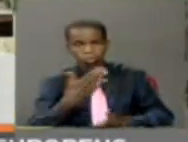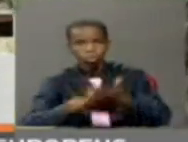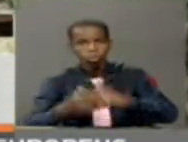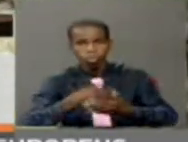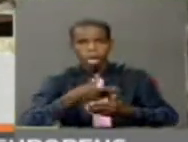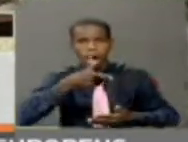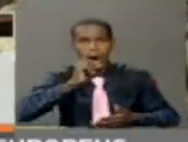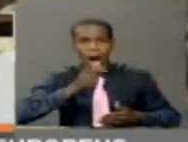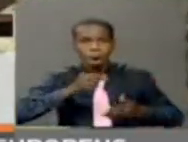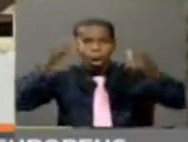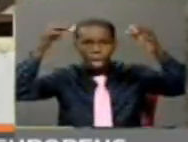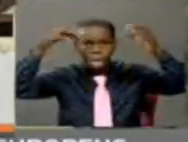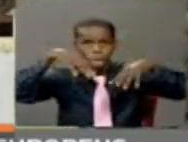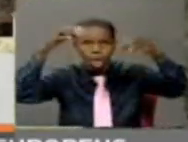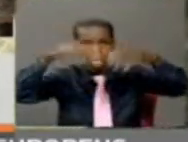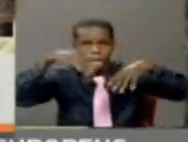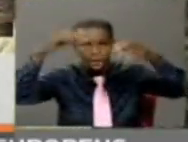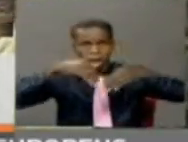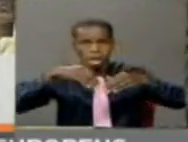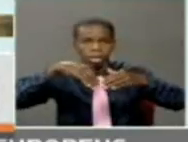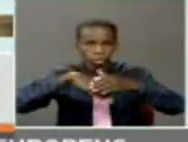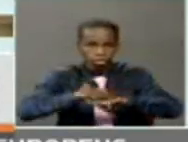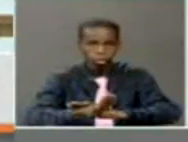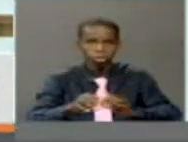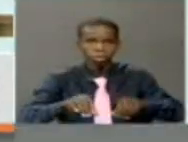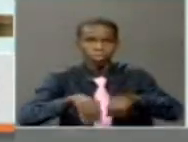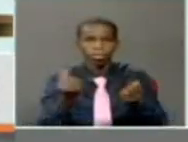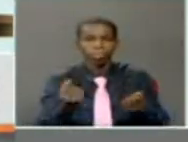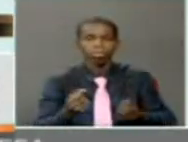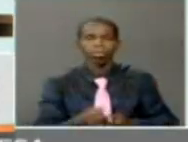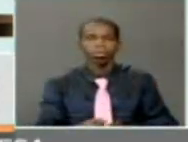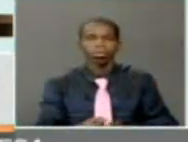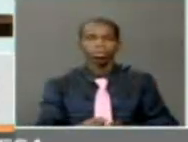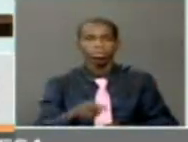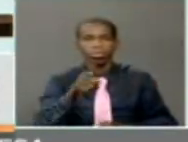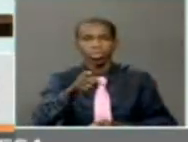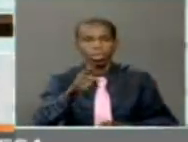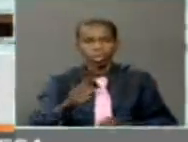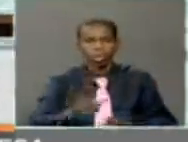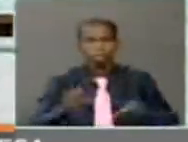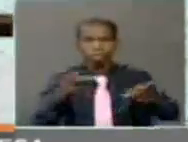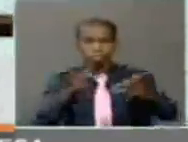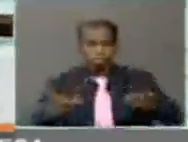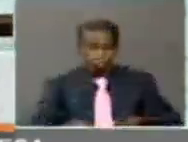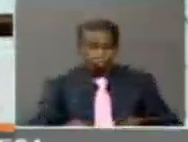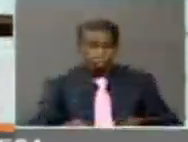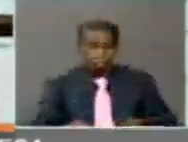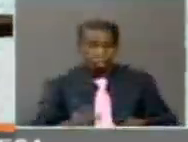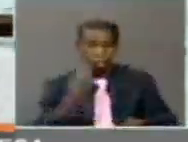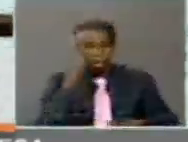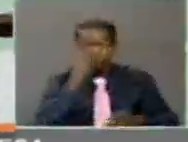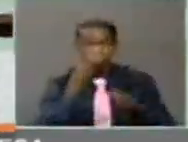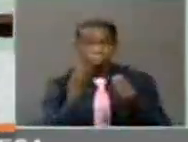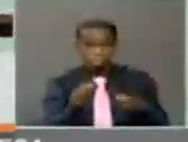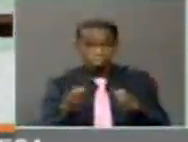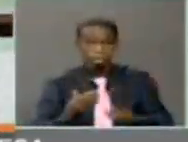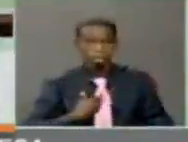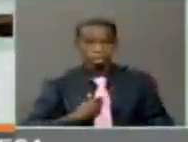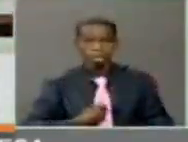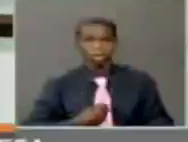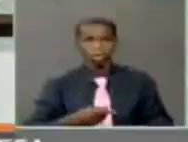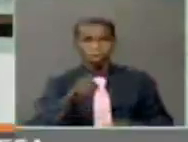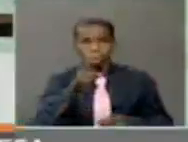todos foram dentro da água. A paisagem parece uma obra de arte. Quem quiser conhecer esta maravilha da natureza tem de